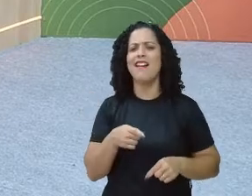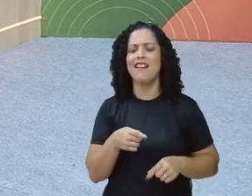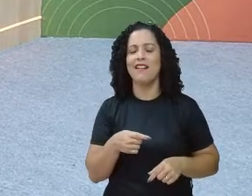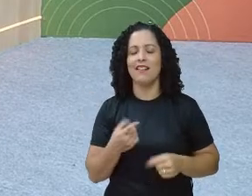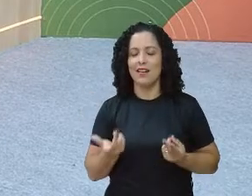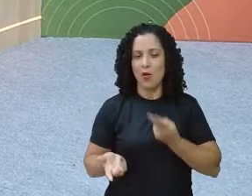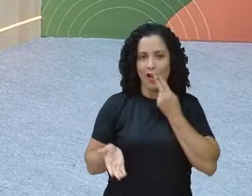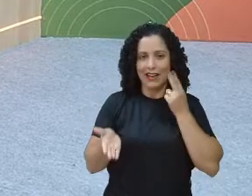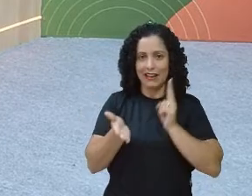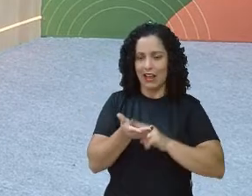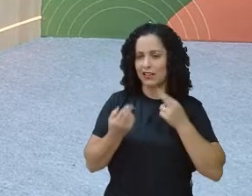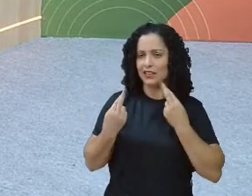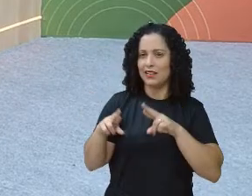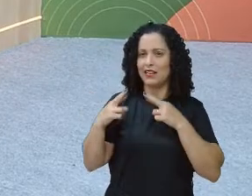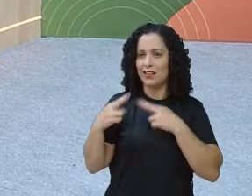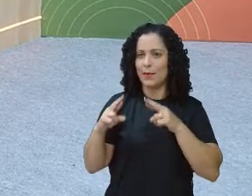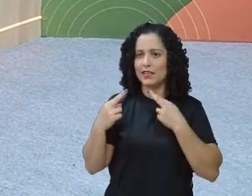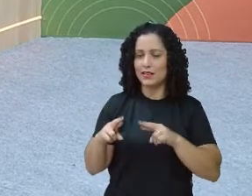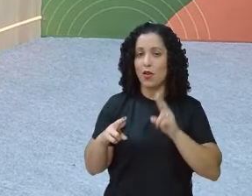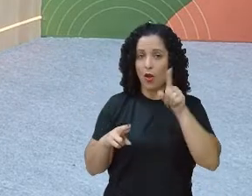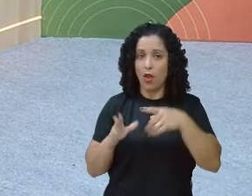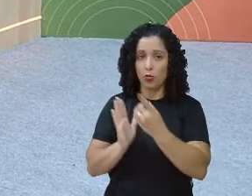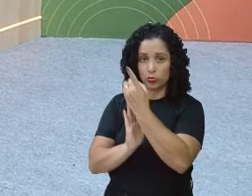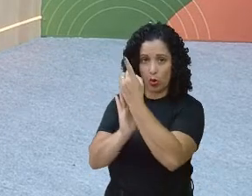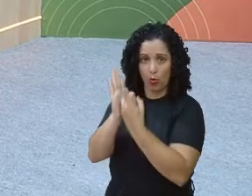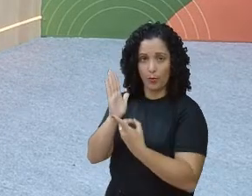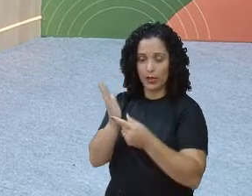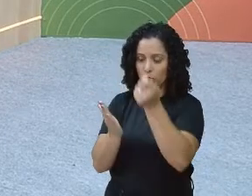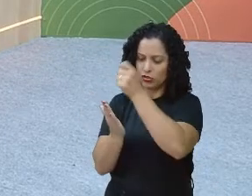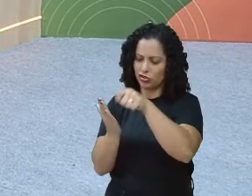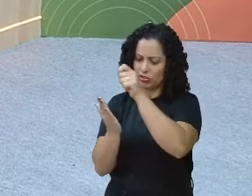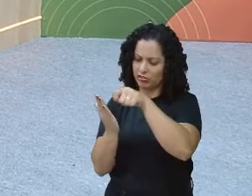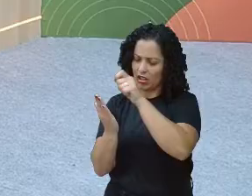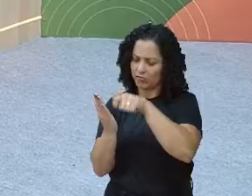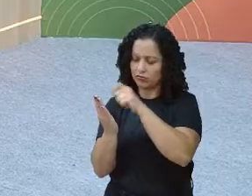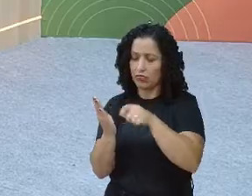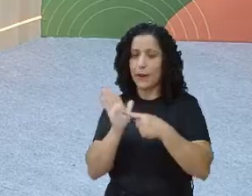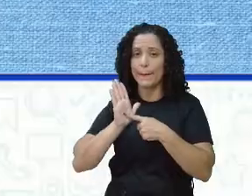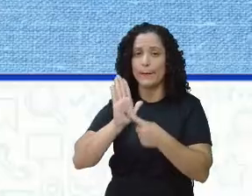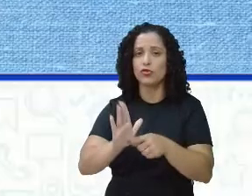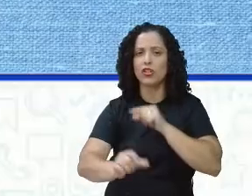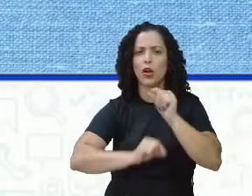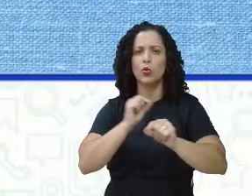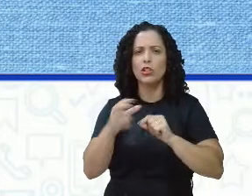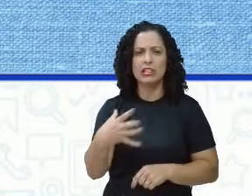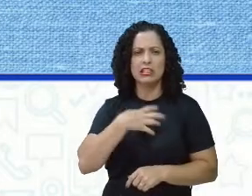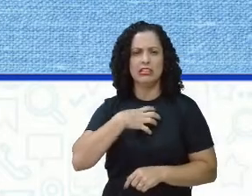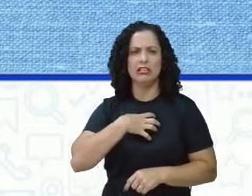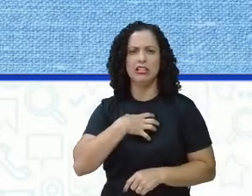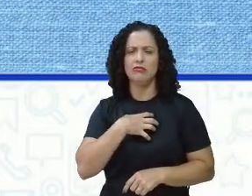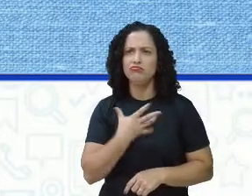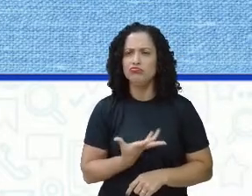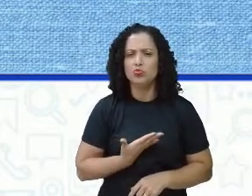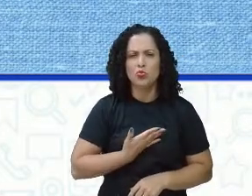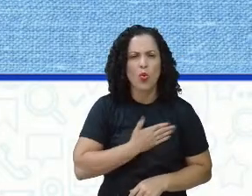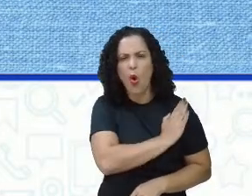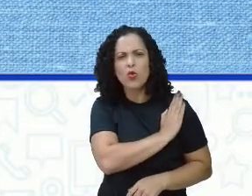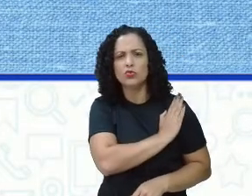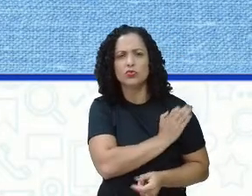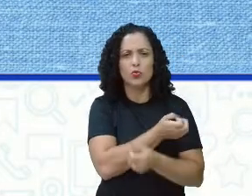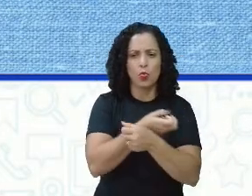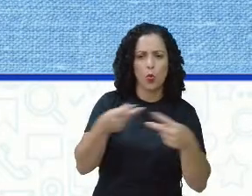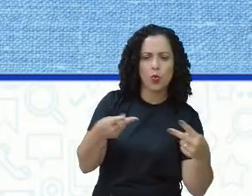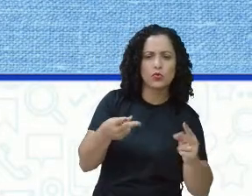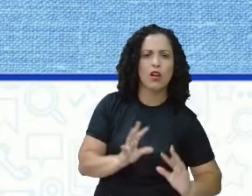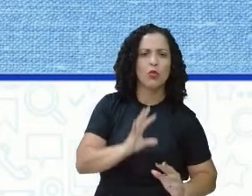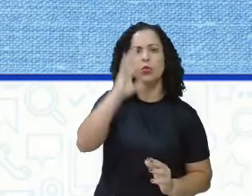carta de reclamação é um documento escrito usado para manifestar inconformismo com alguém ou com determinada situação.